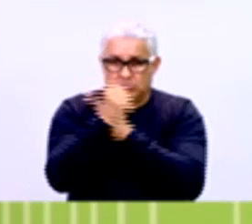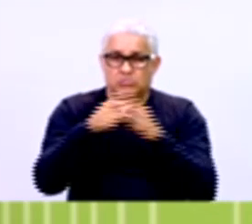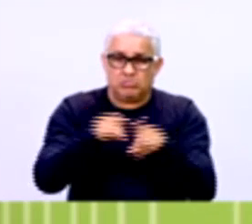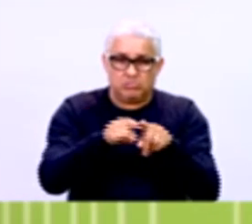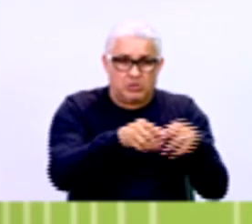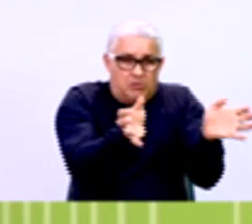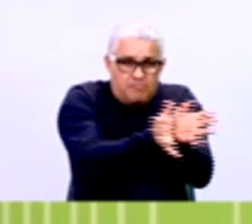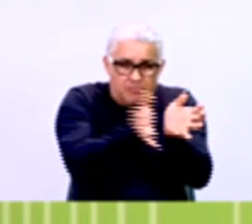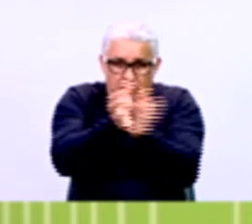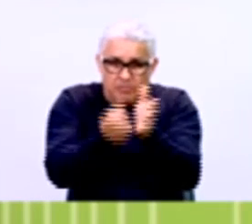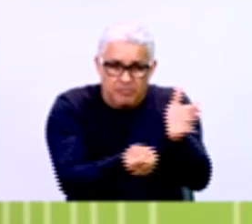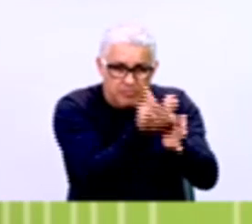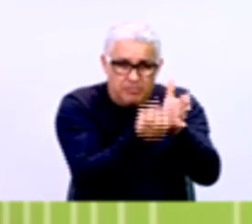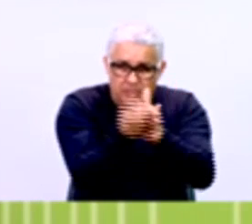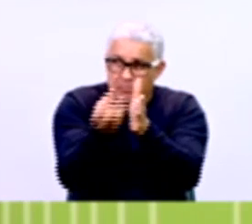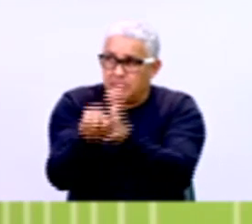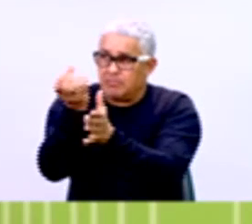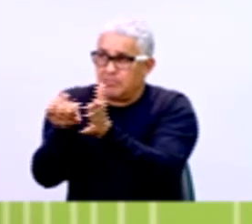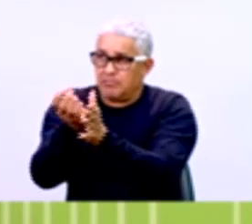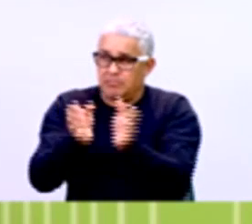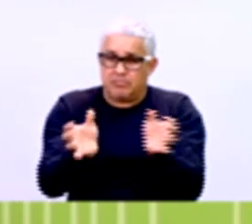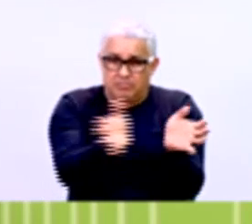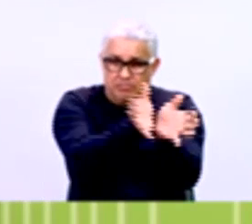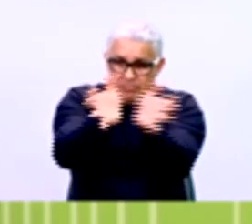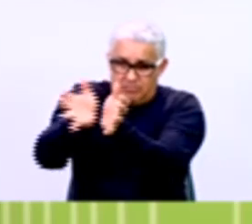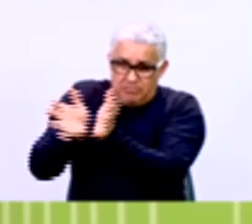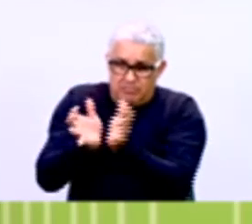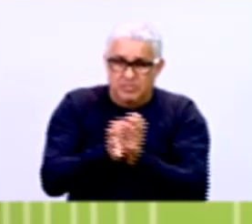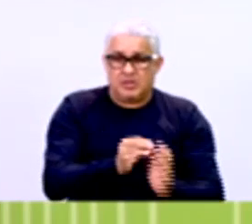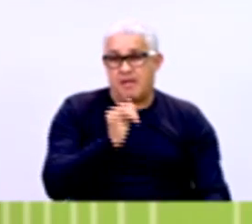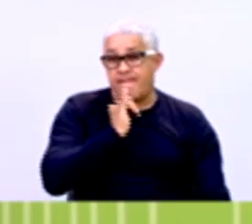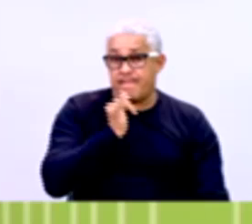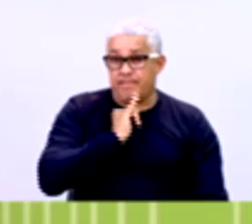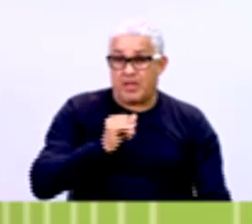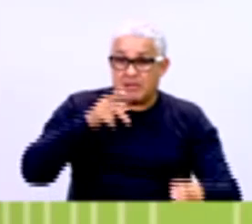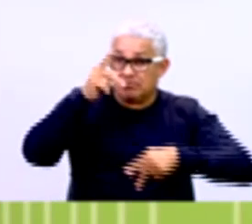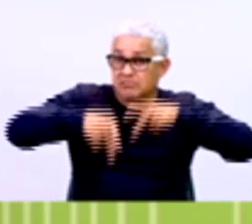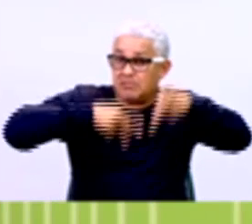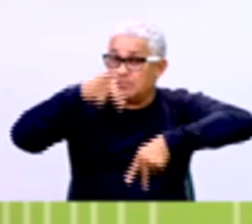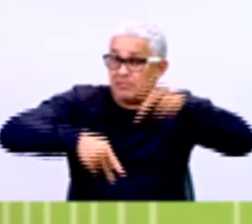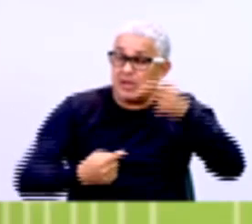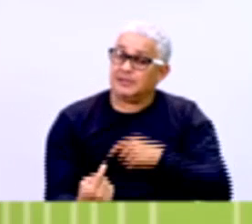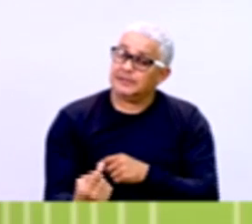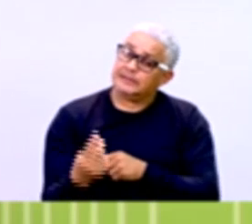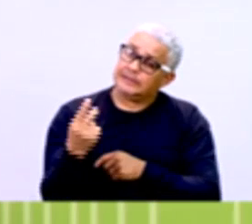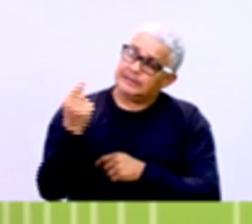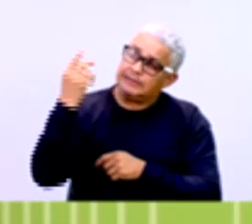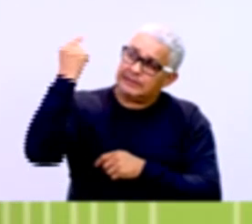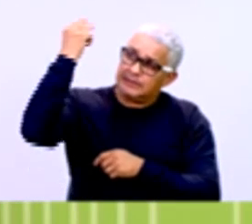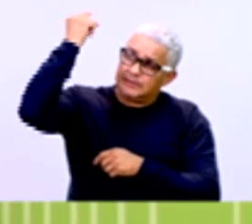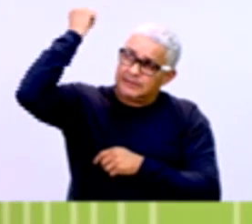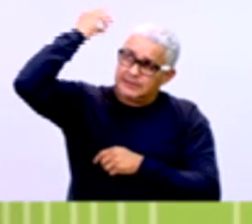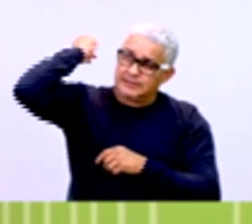grupo, não é? E daí nós temos o seguinte, o exemplo disso são os povos primitivos, alguns